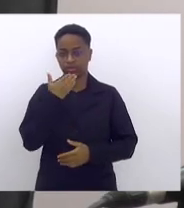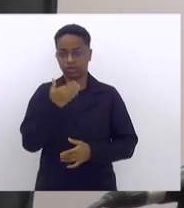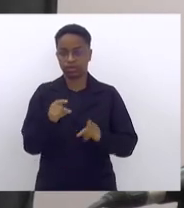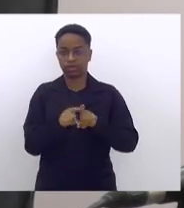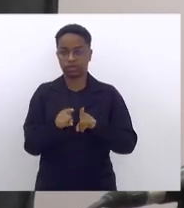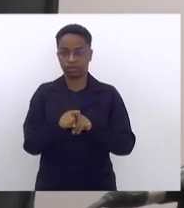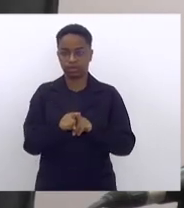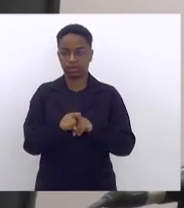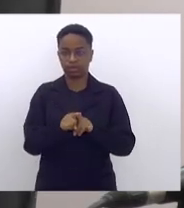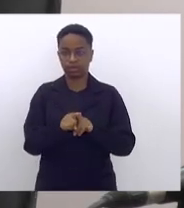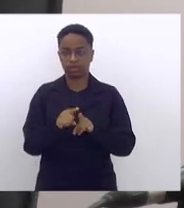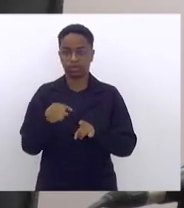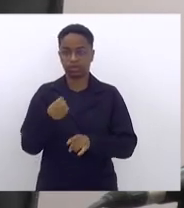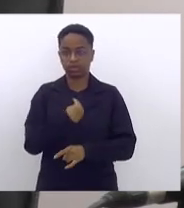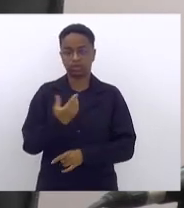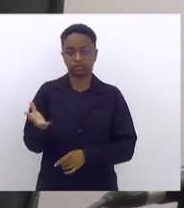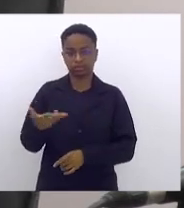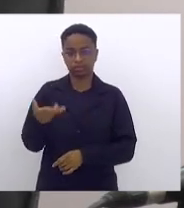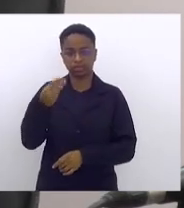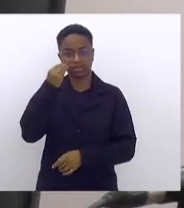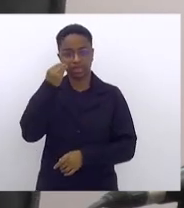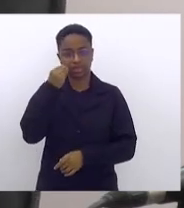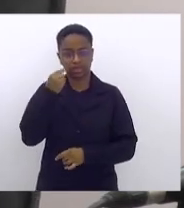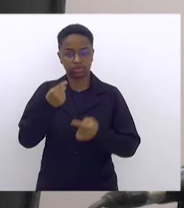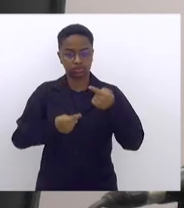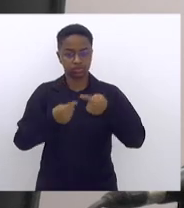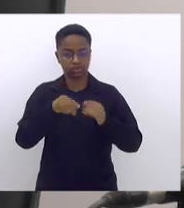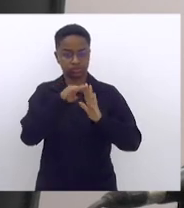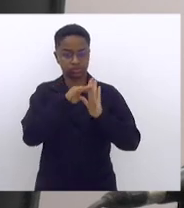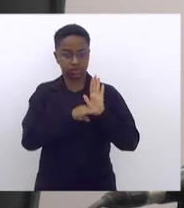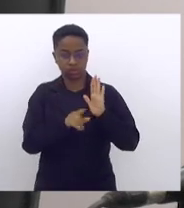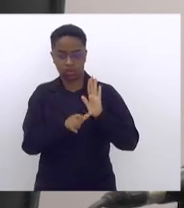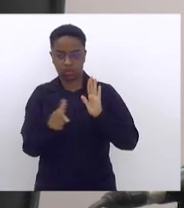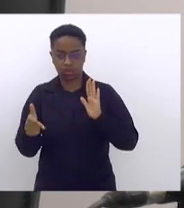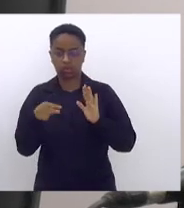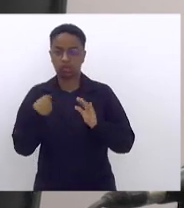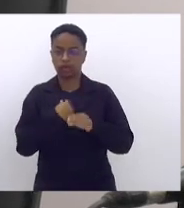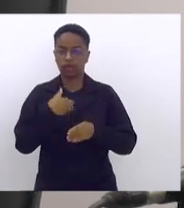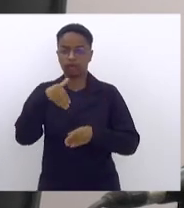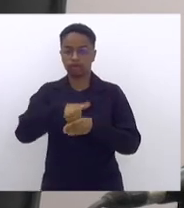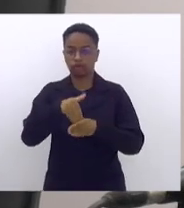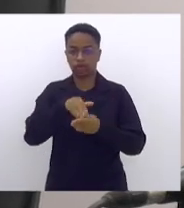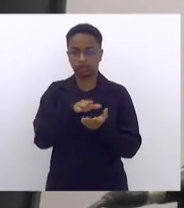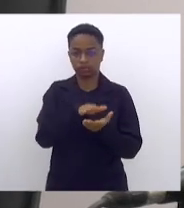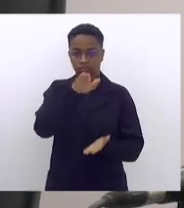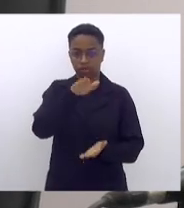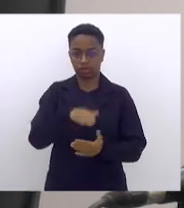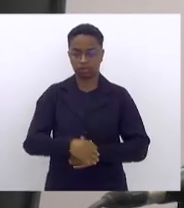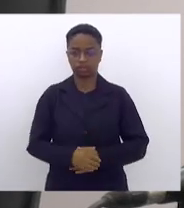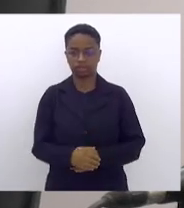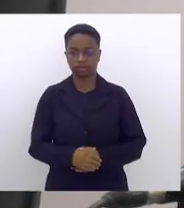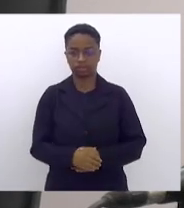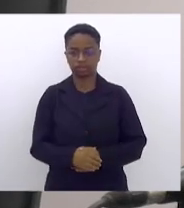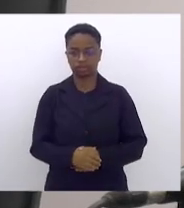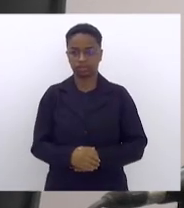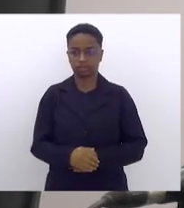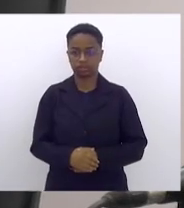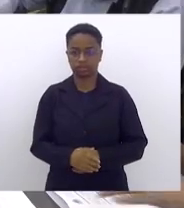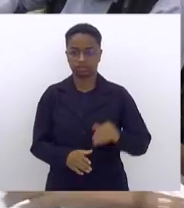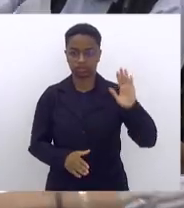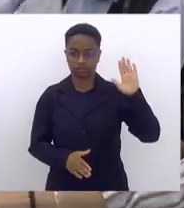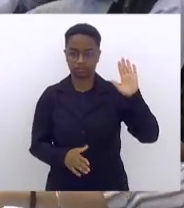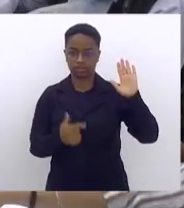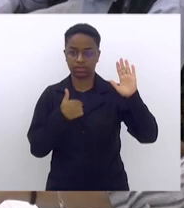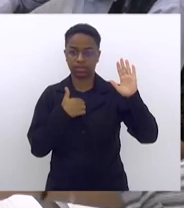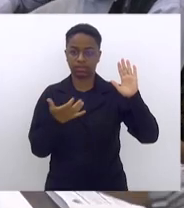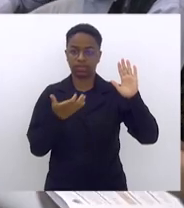gente dar celeridade e conseguir alcançar a próxima sessão, para que possamos votar as inconstitucionalidades em bloco. Então, presidente, eu gostaria